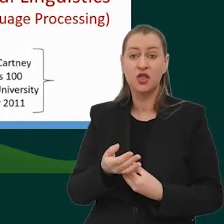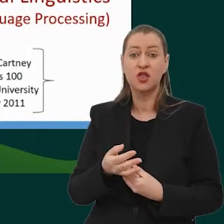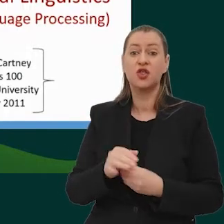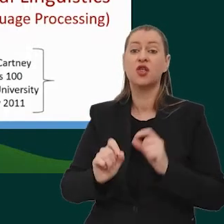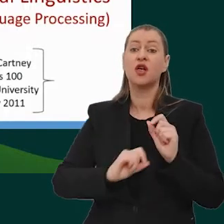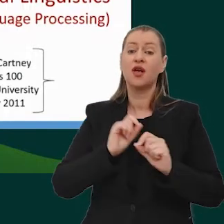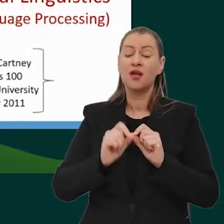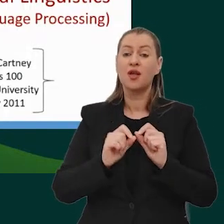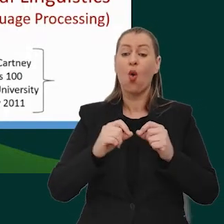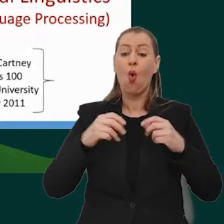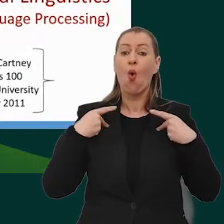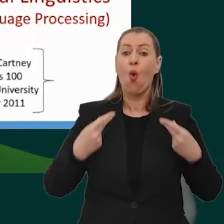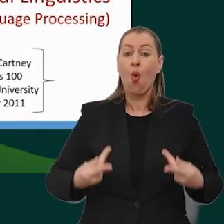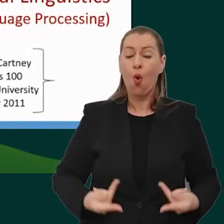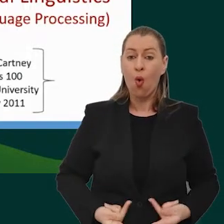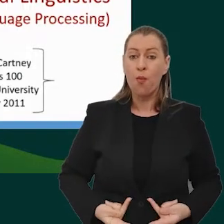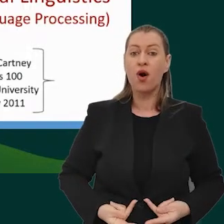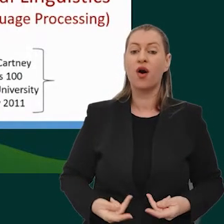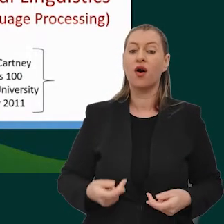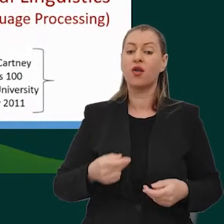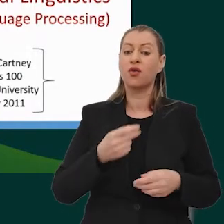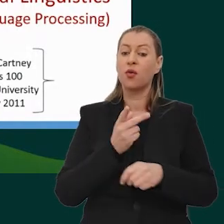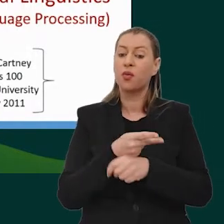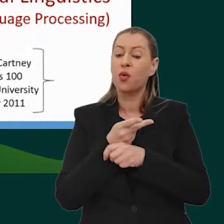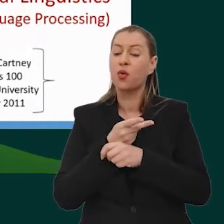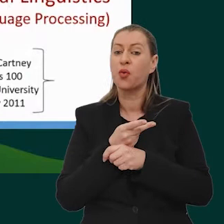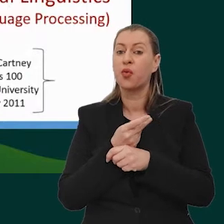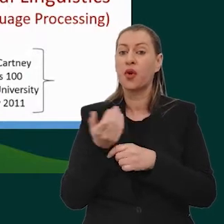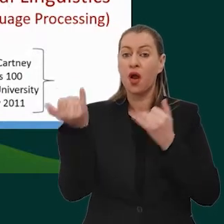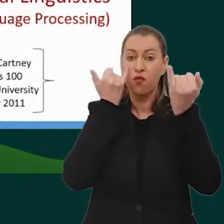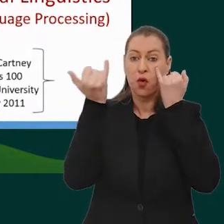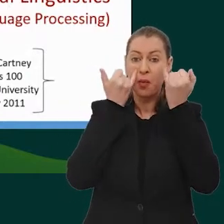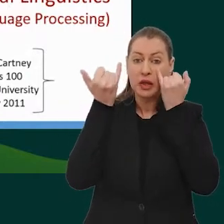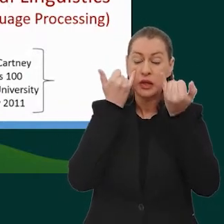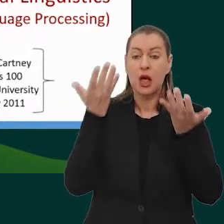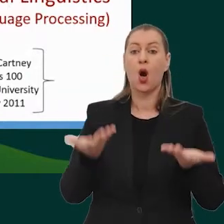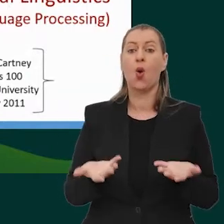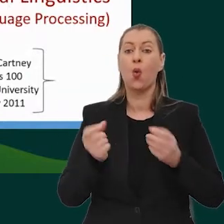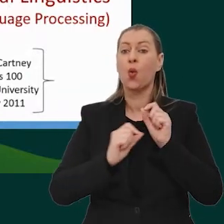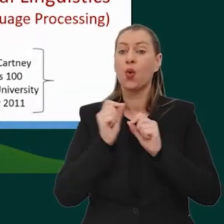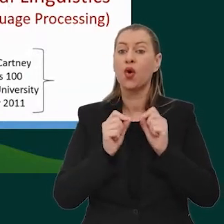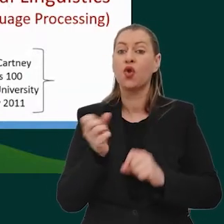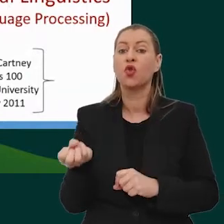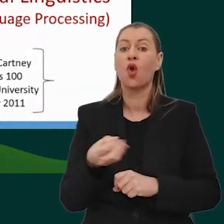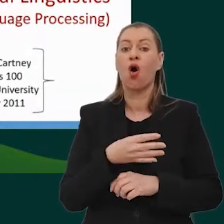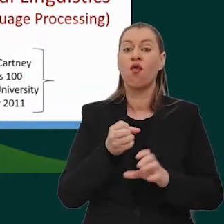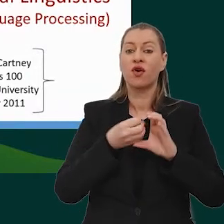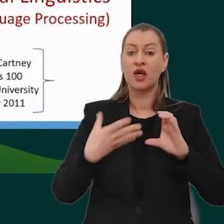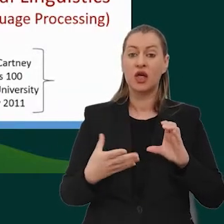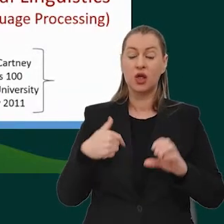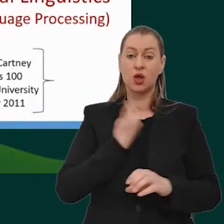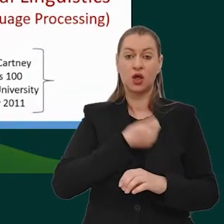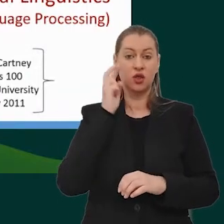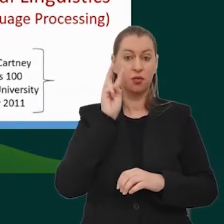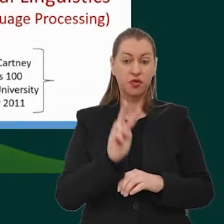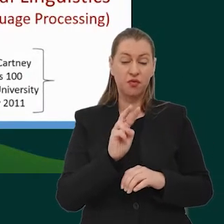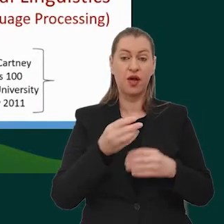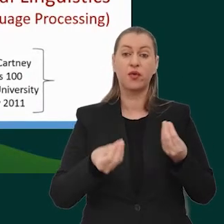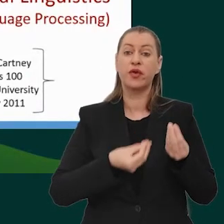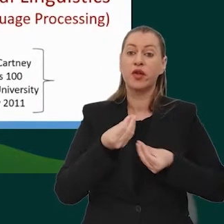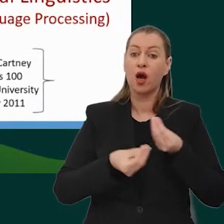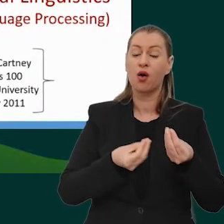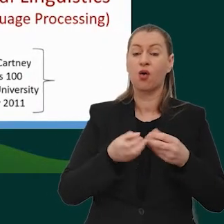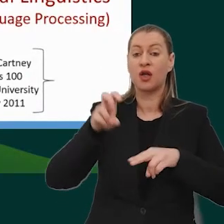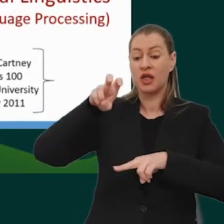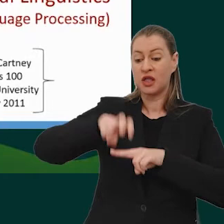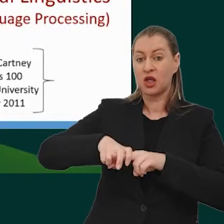essa classificação, ele está sempre procurando informações que digam novas características daquilo que a gente está vendo, né? Então, quando